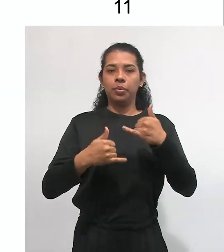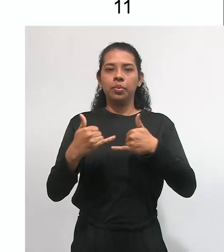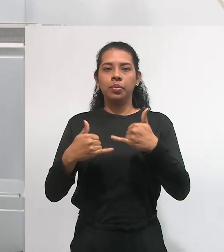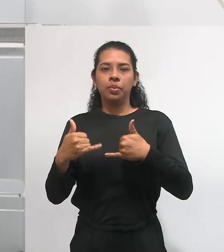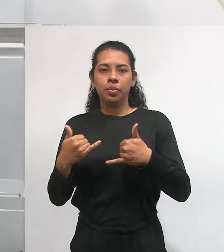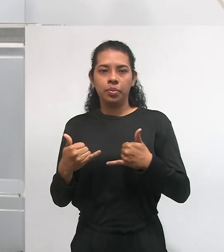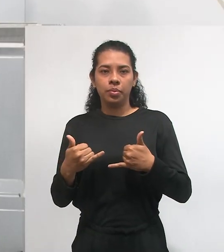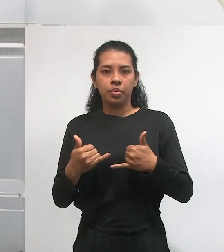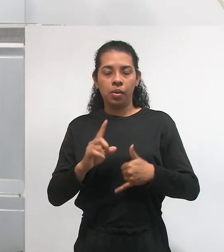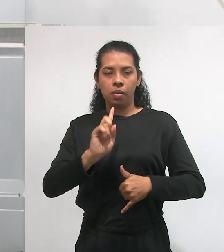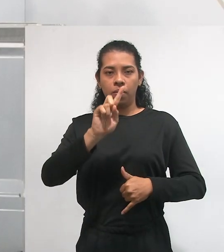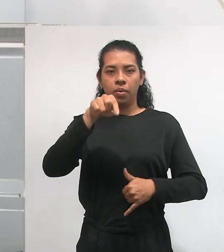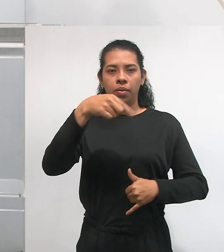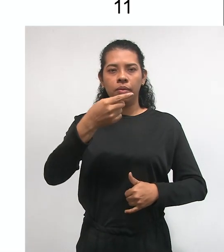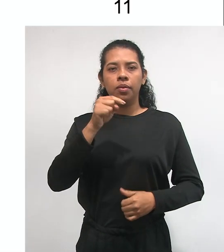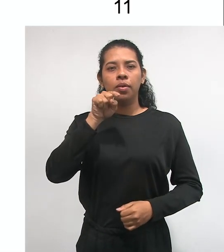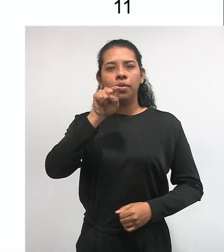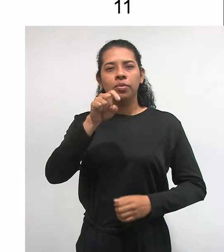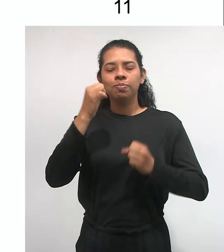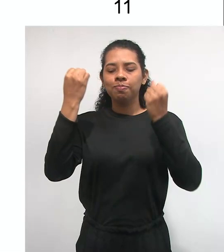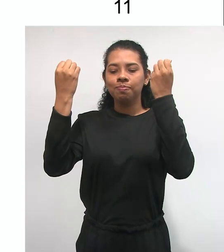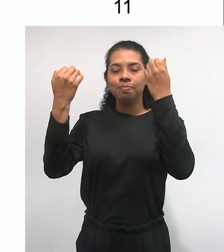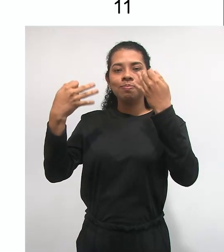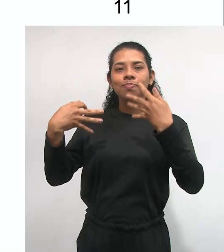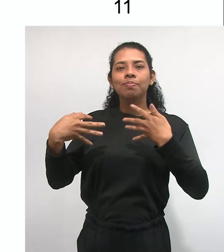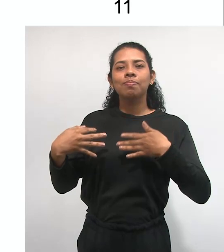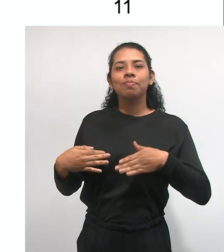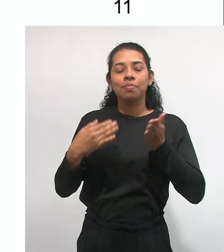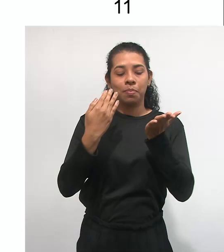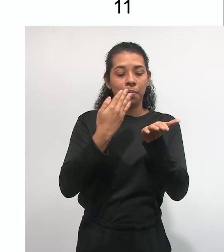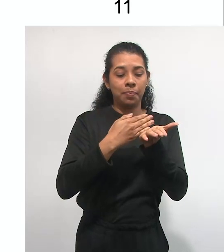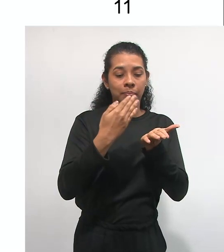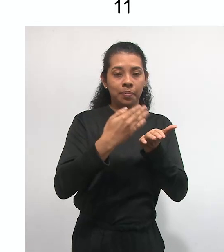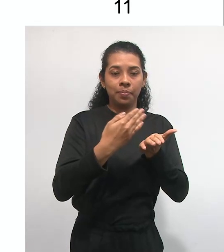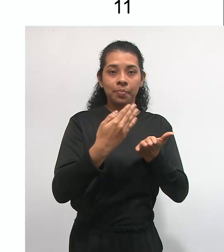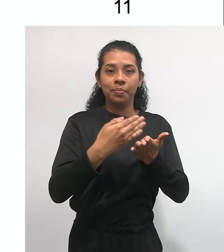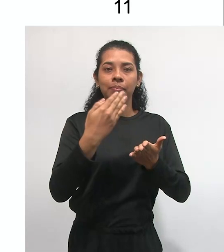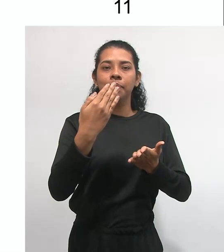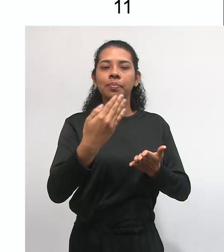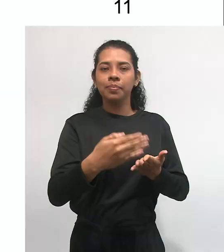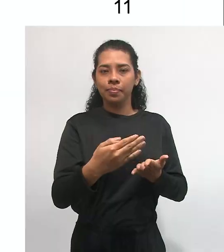aplicou, é a hora de você descrever o passo a passo